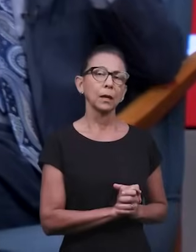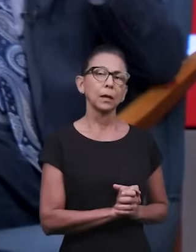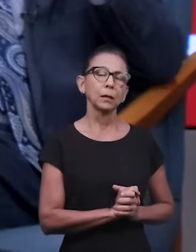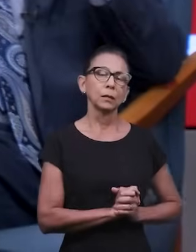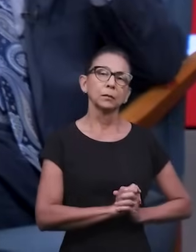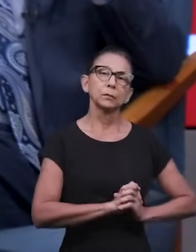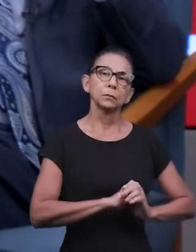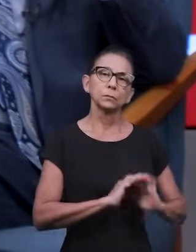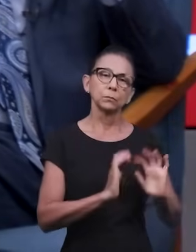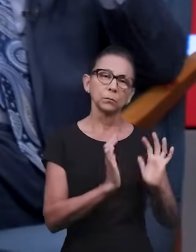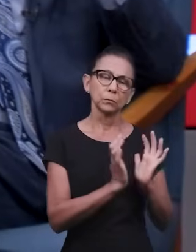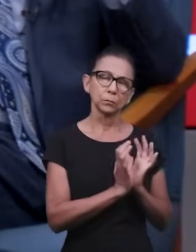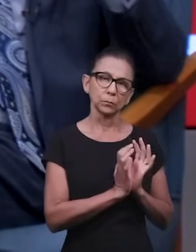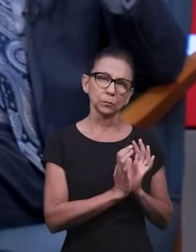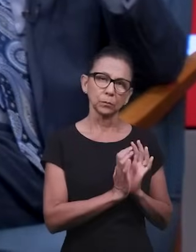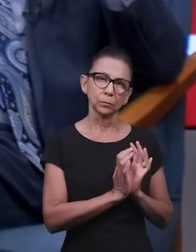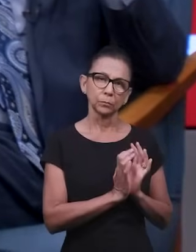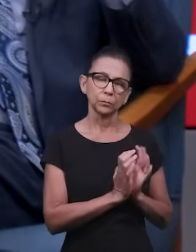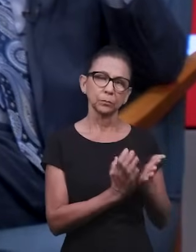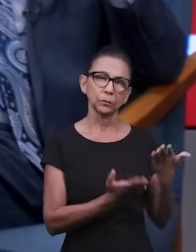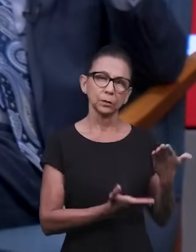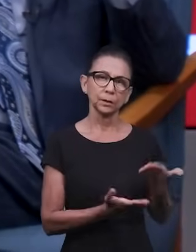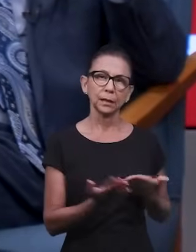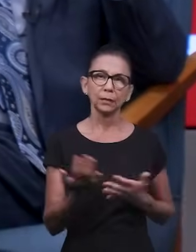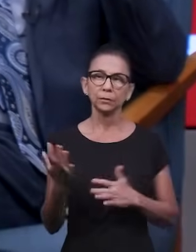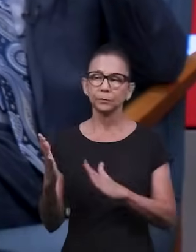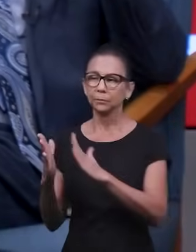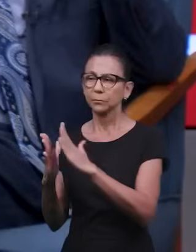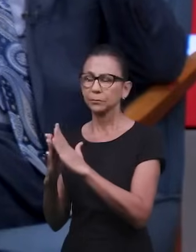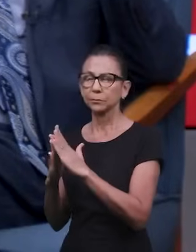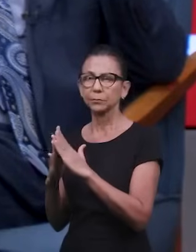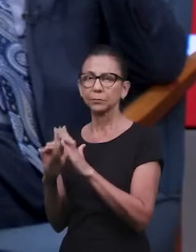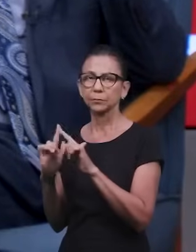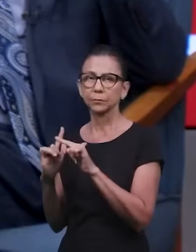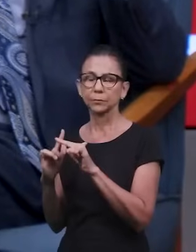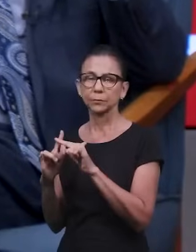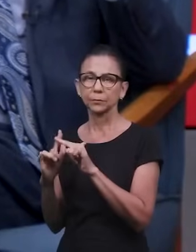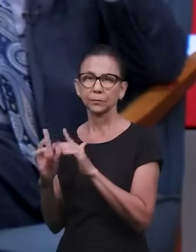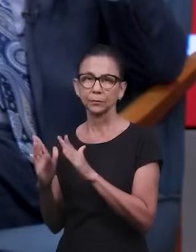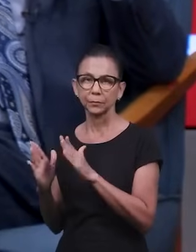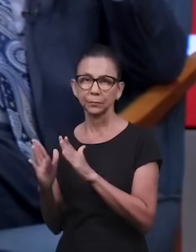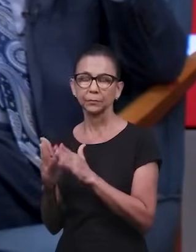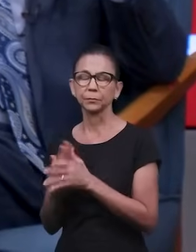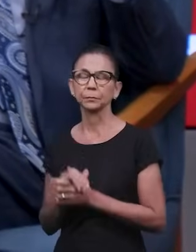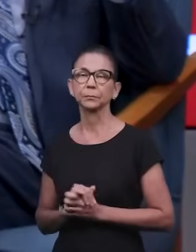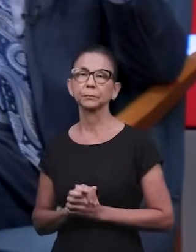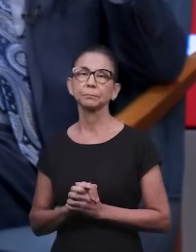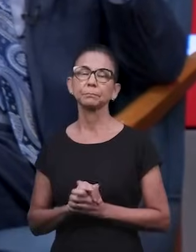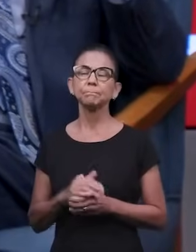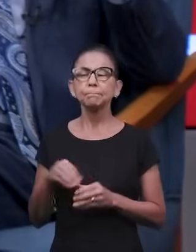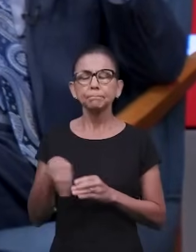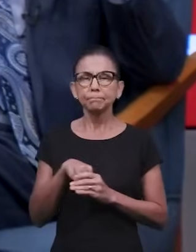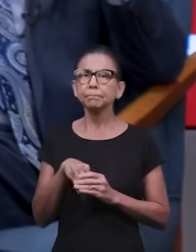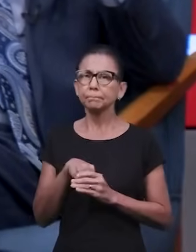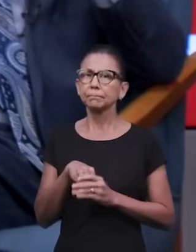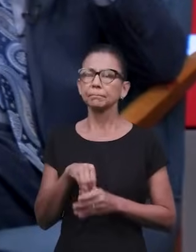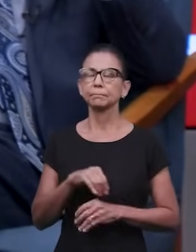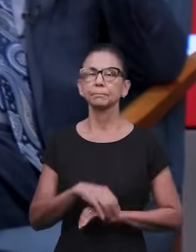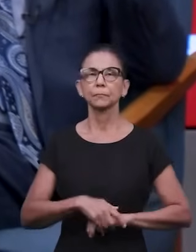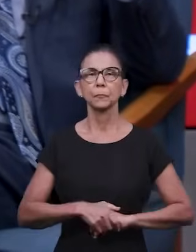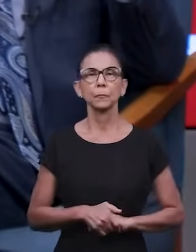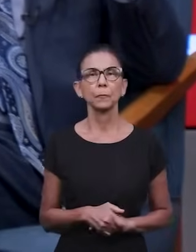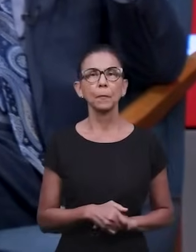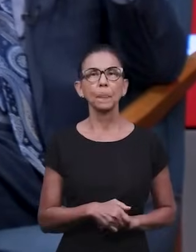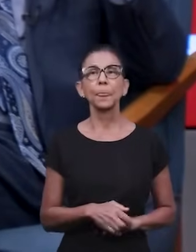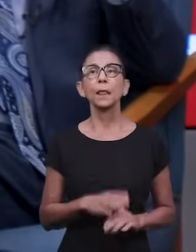o ministério quando no levantamento dos diáconos como que eles concluem a igreja